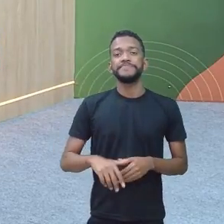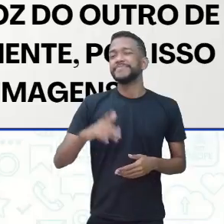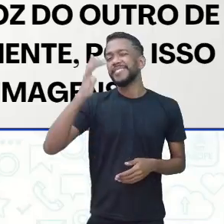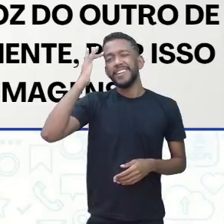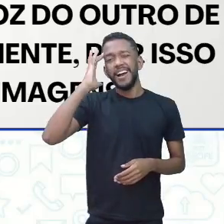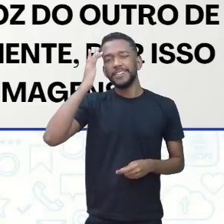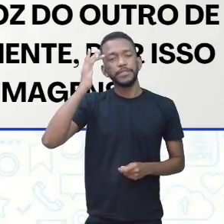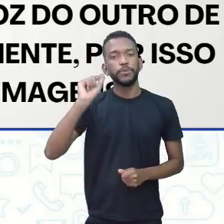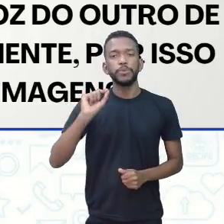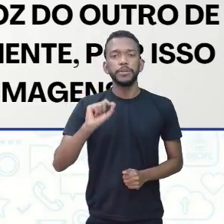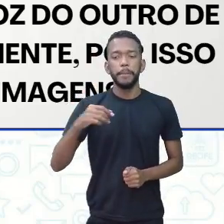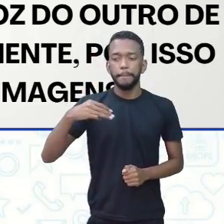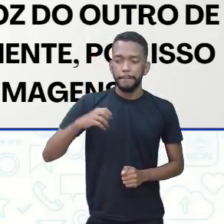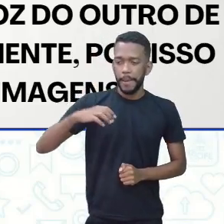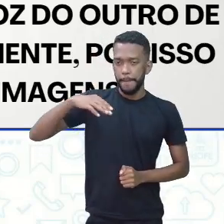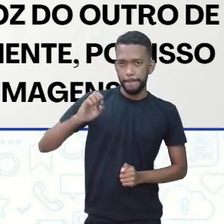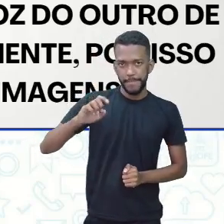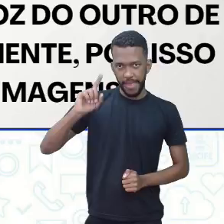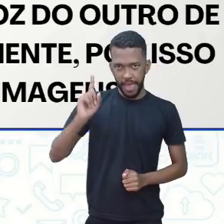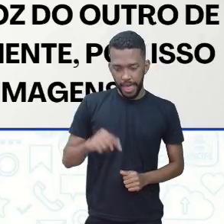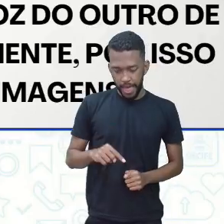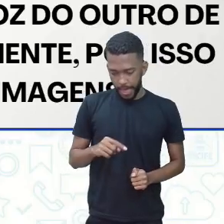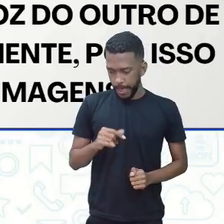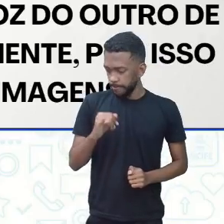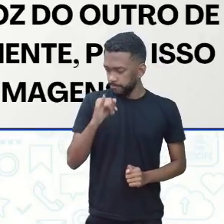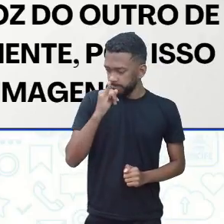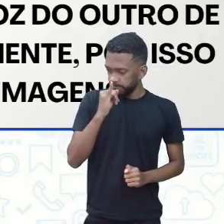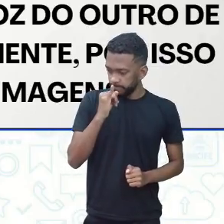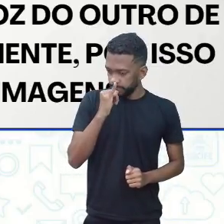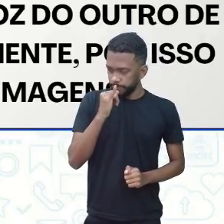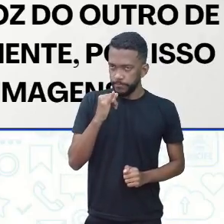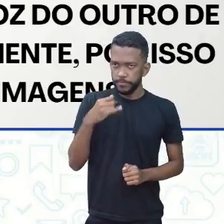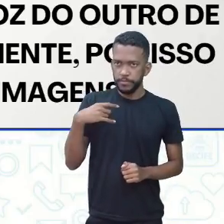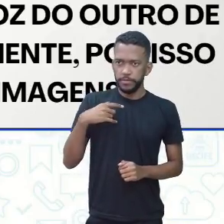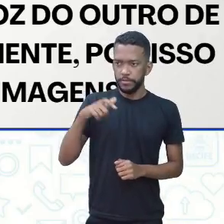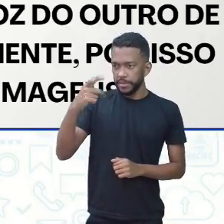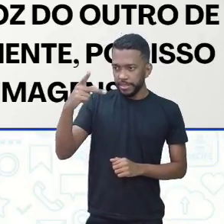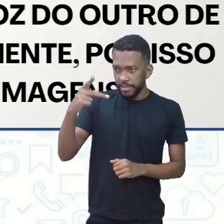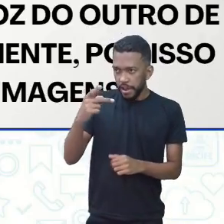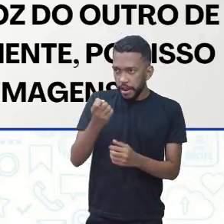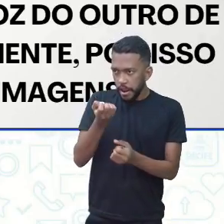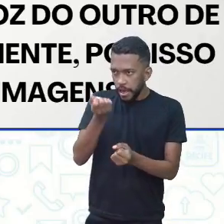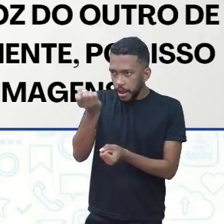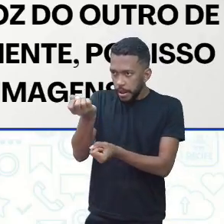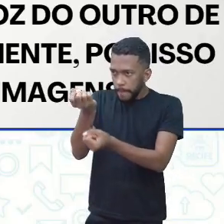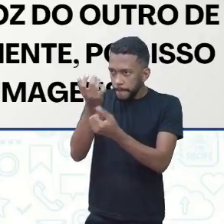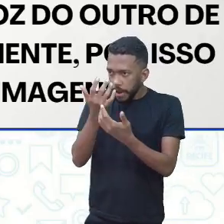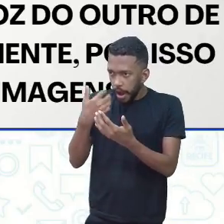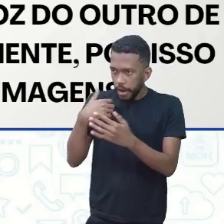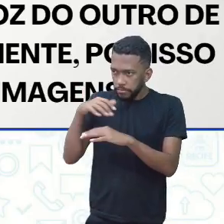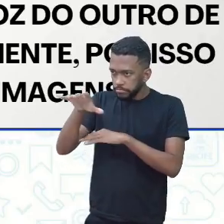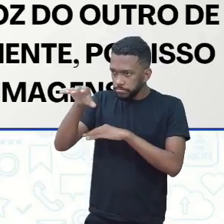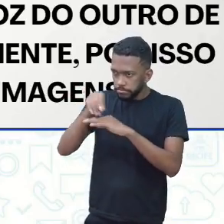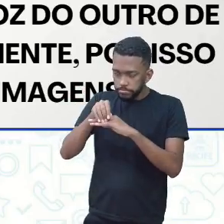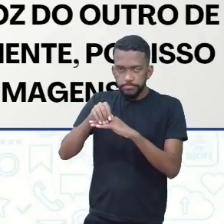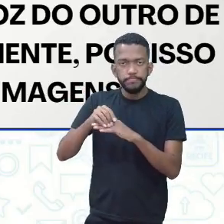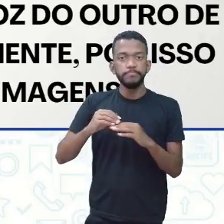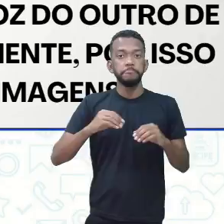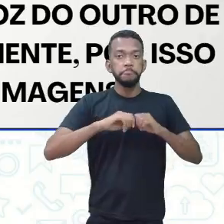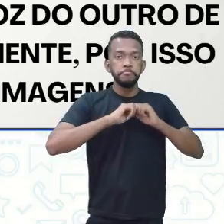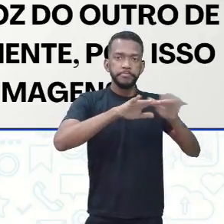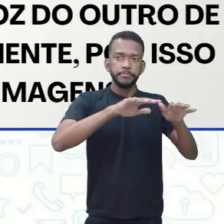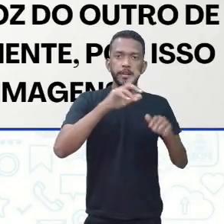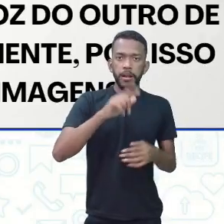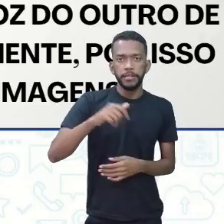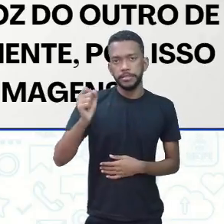será que o meme é, na verdade, a consumir a voz do outro de forma consciente ou inconsciente? E